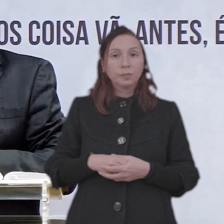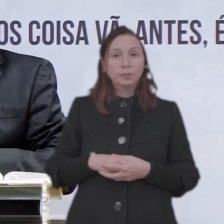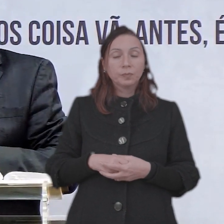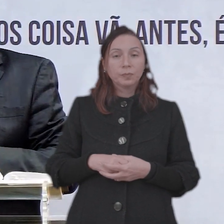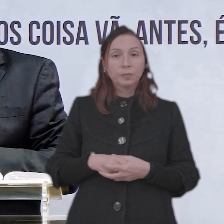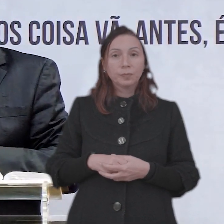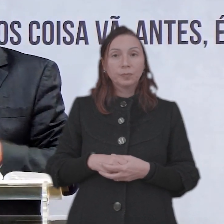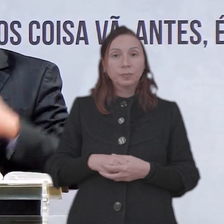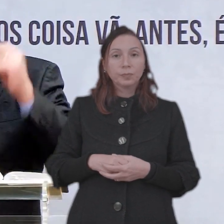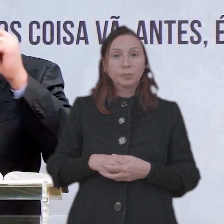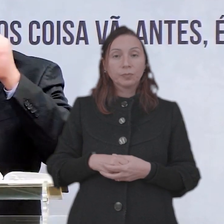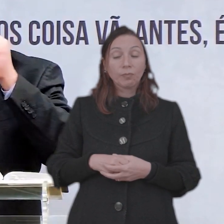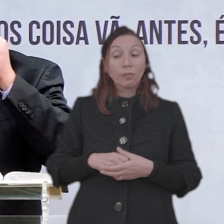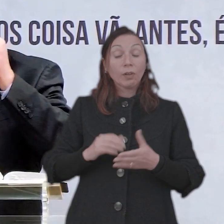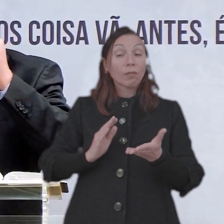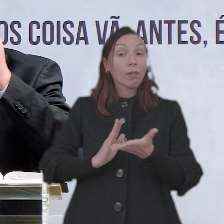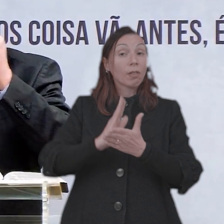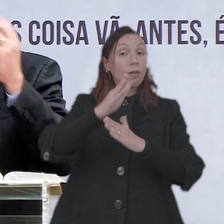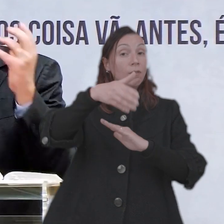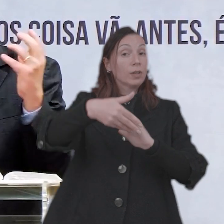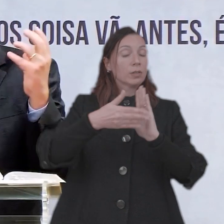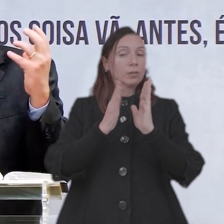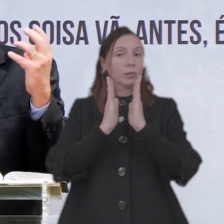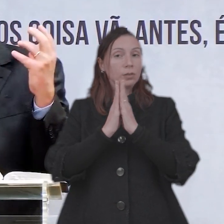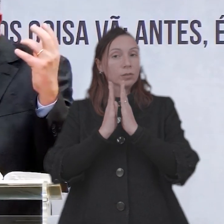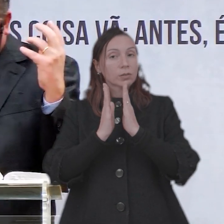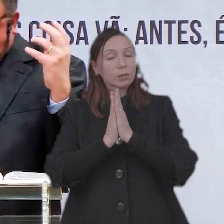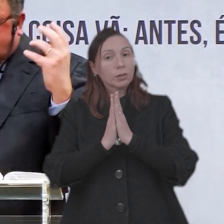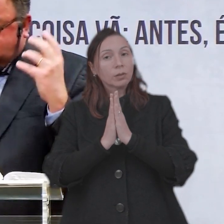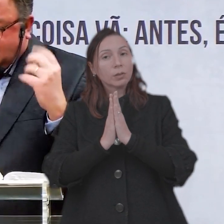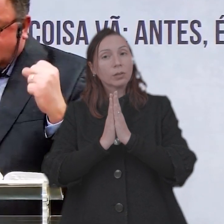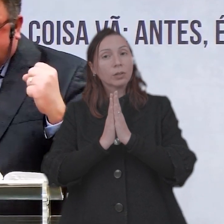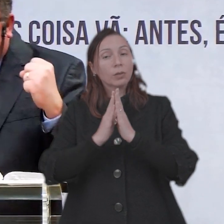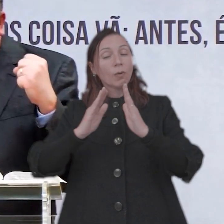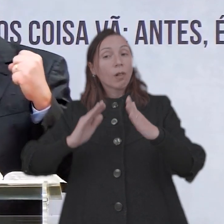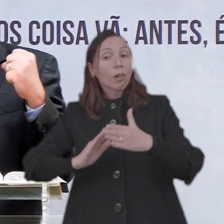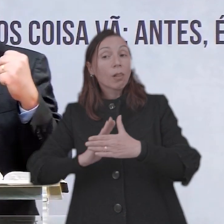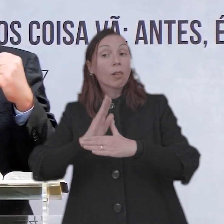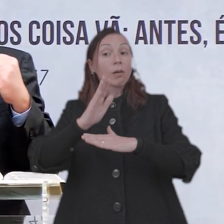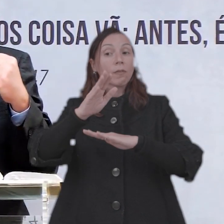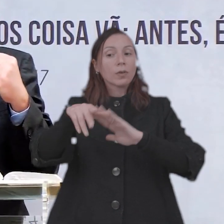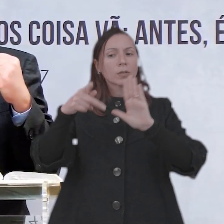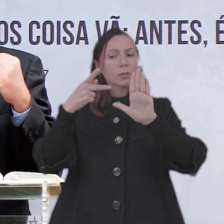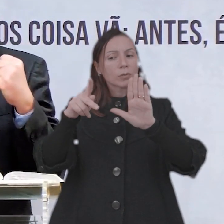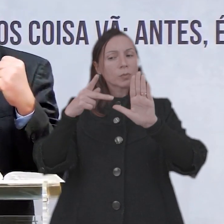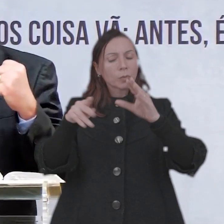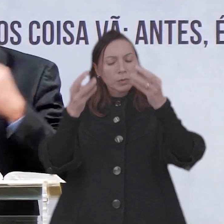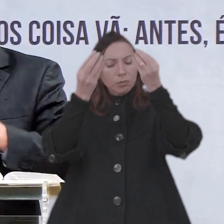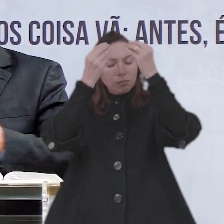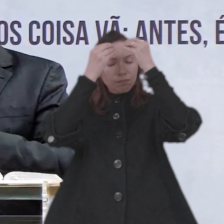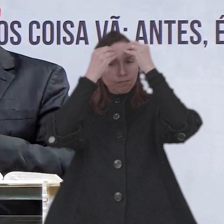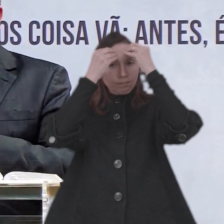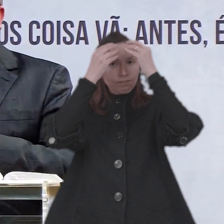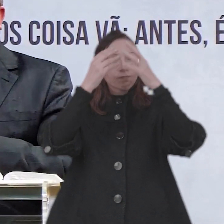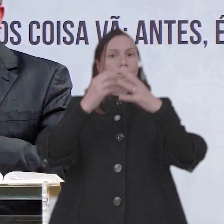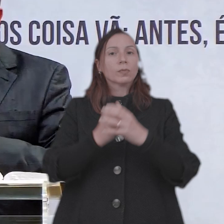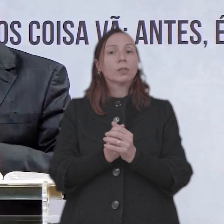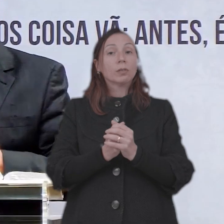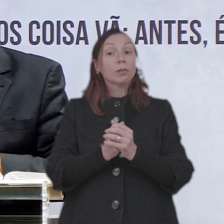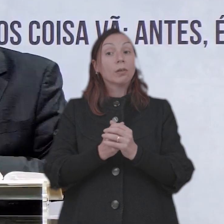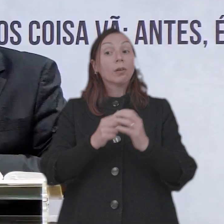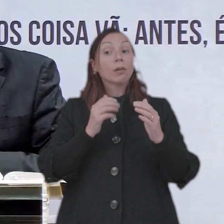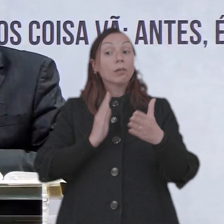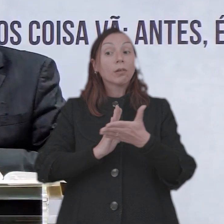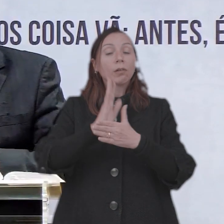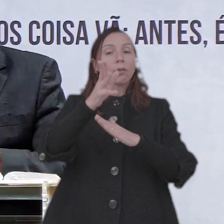coração. Pela oração, pela apropriação da palavra e pelo poder do